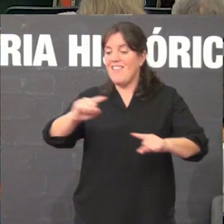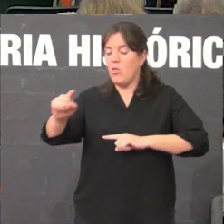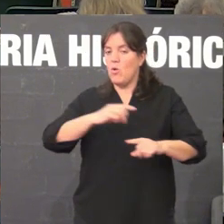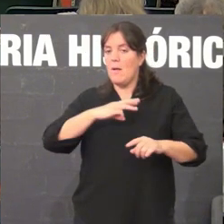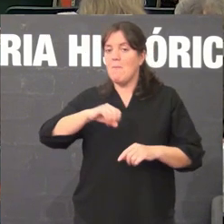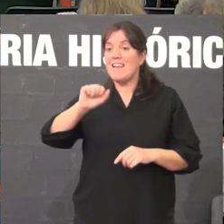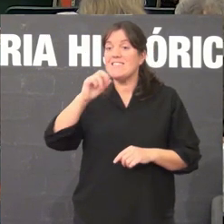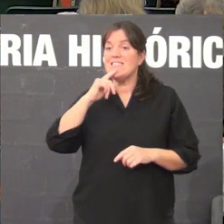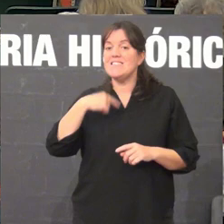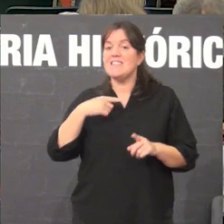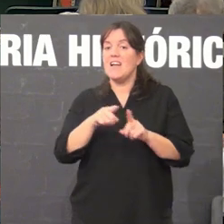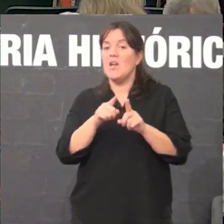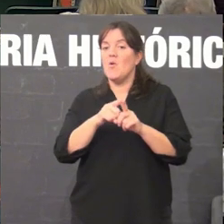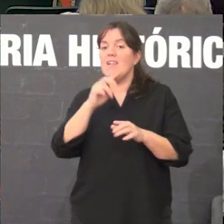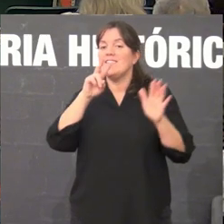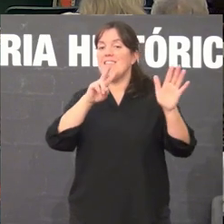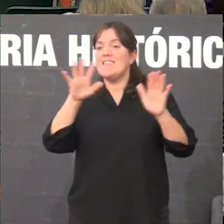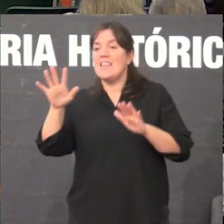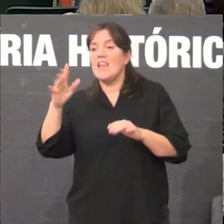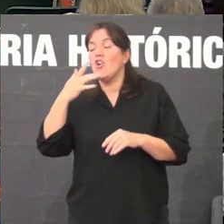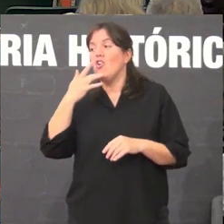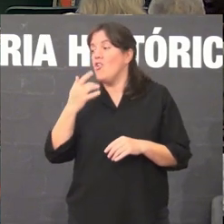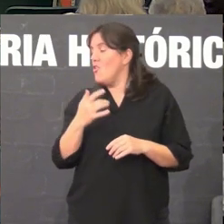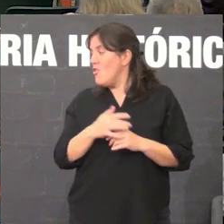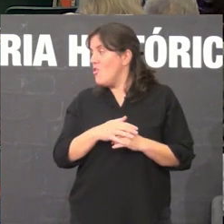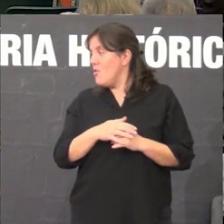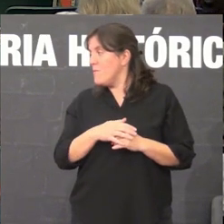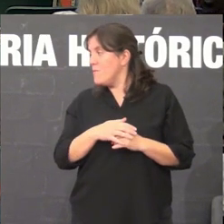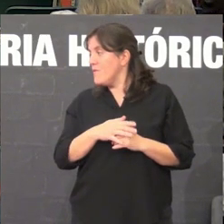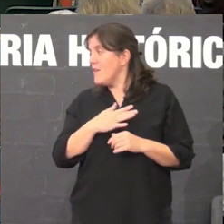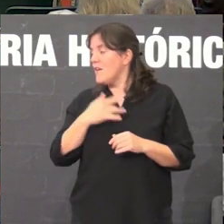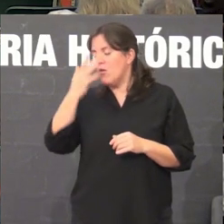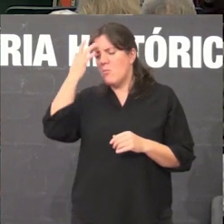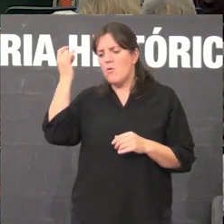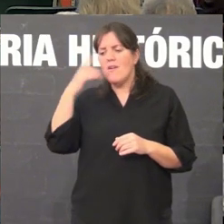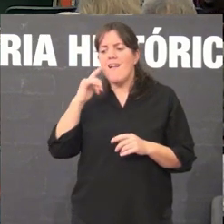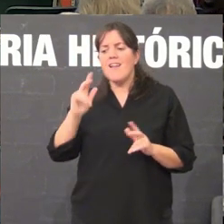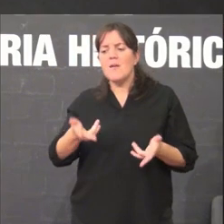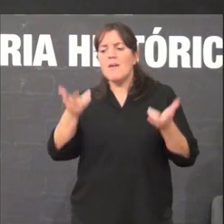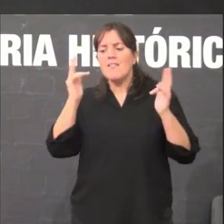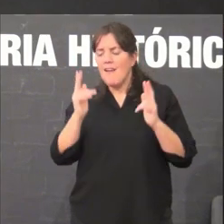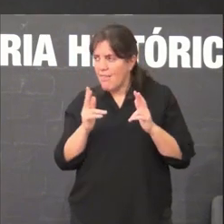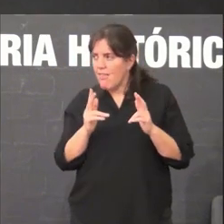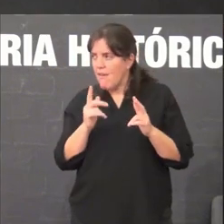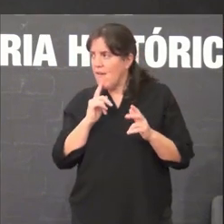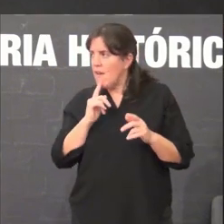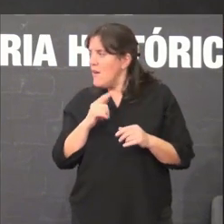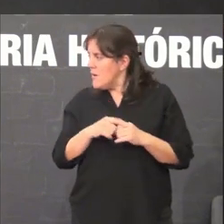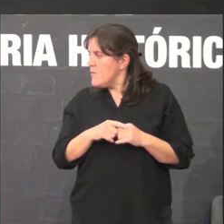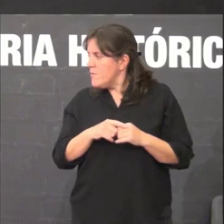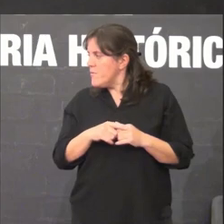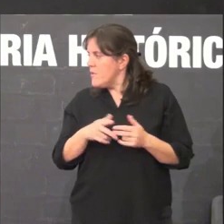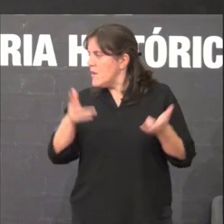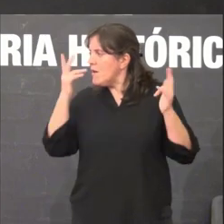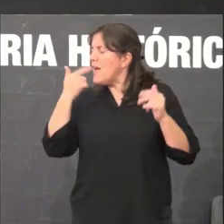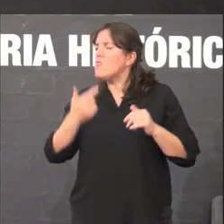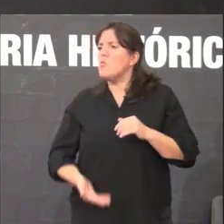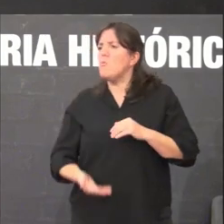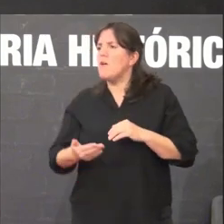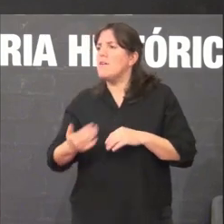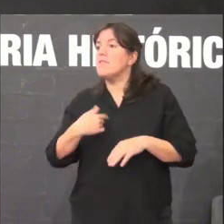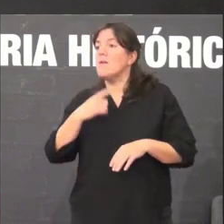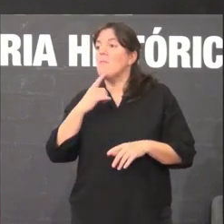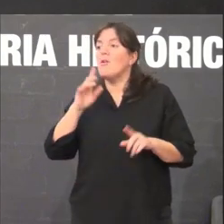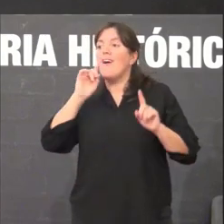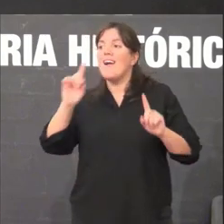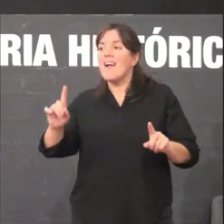1975. E, por fim, a liberdade, importa acentuar, é ainda mais flagrantemente posta em